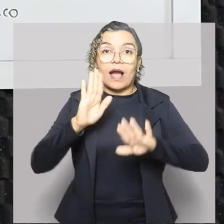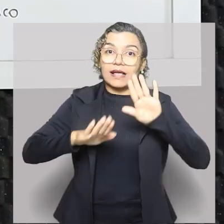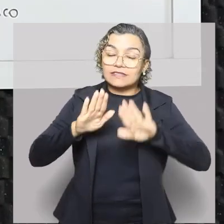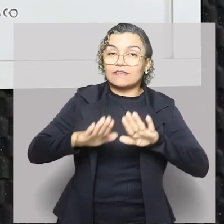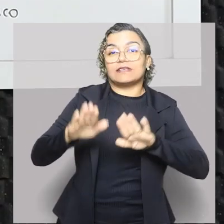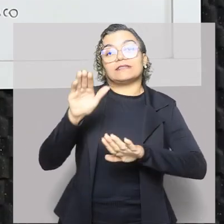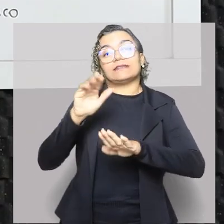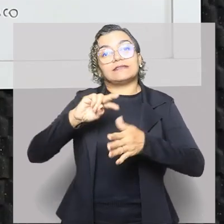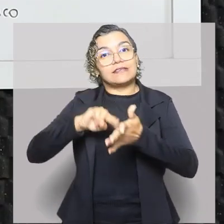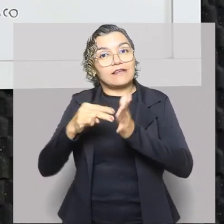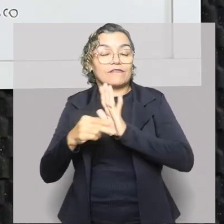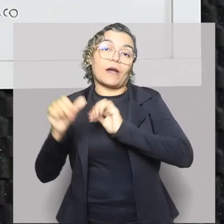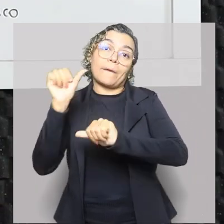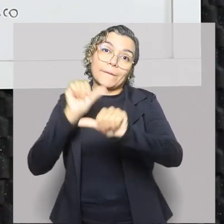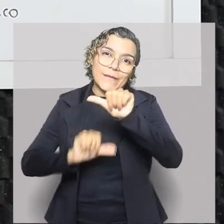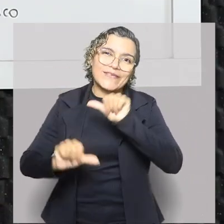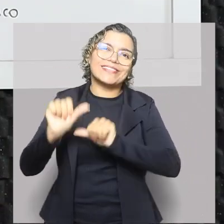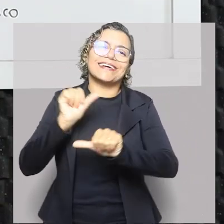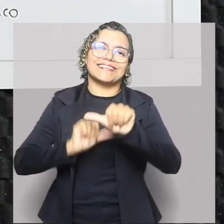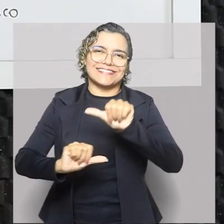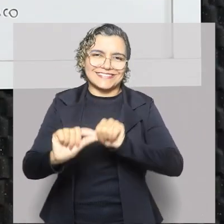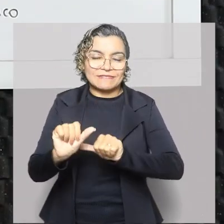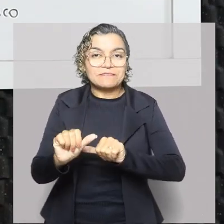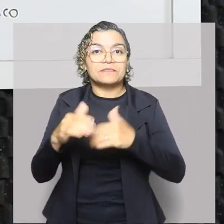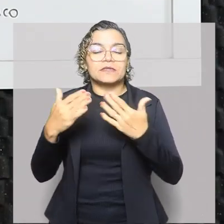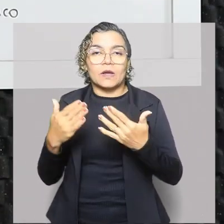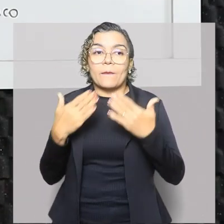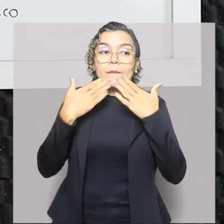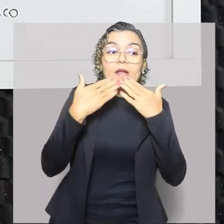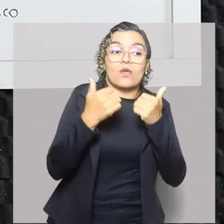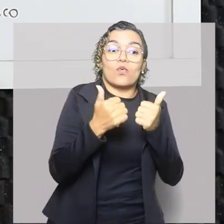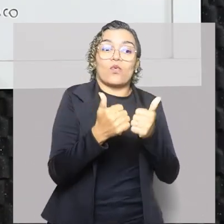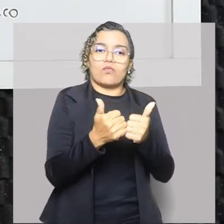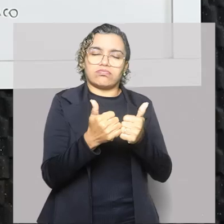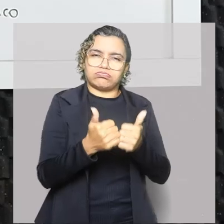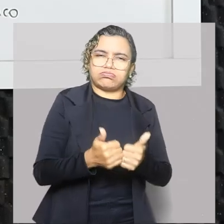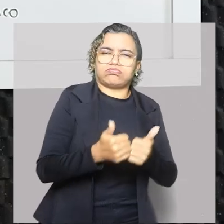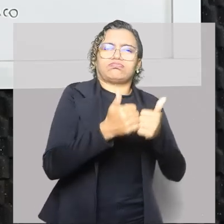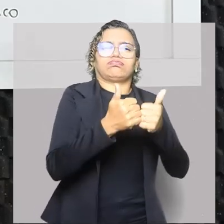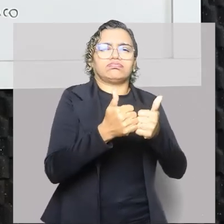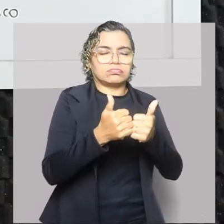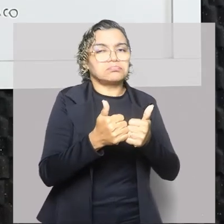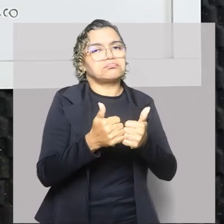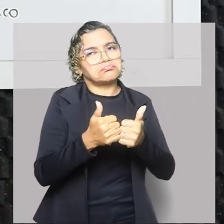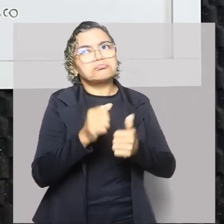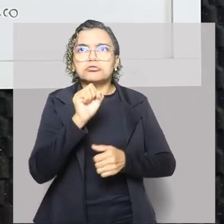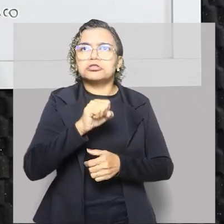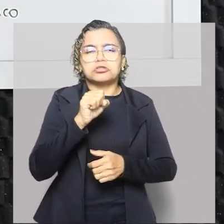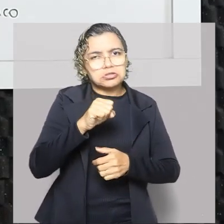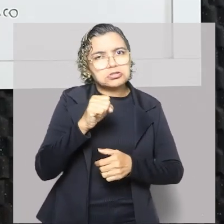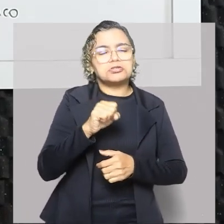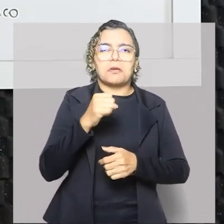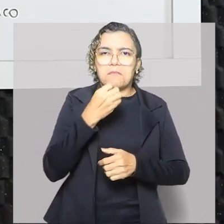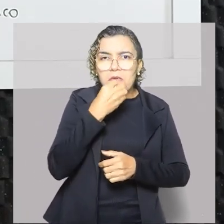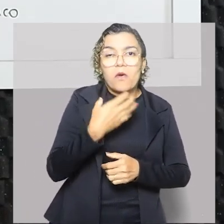mudança, tá? A evolução é mudança. As melhorias, é claro que a gente cita muito, né? Traz muito em questões,